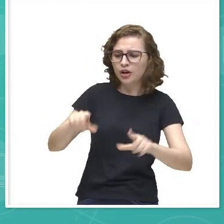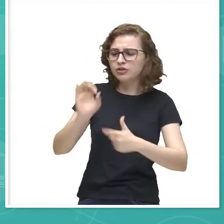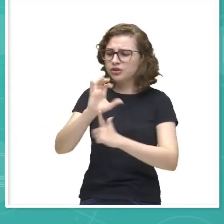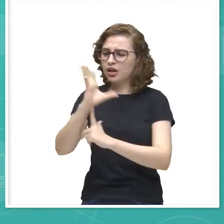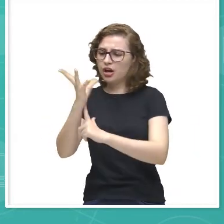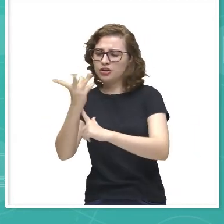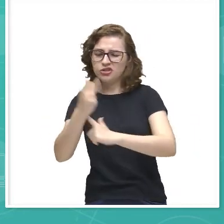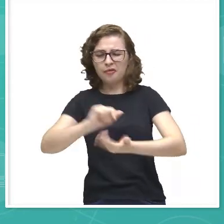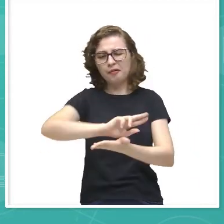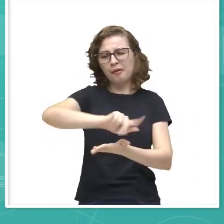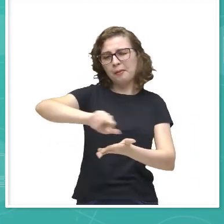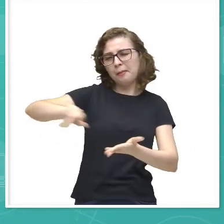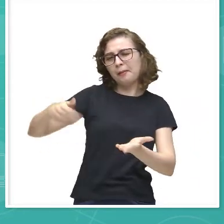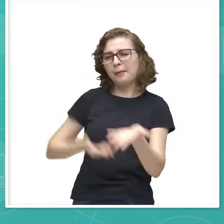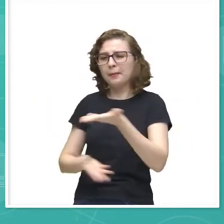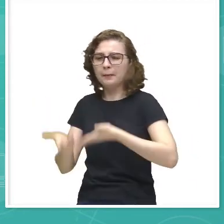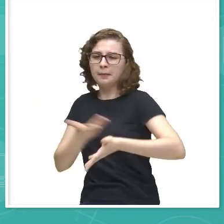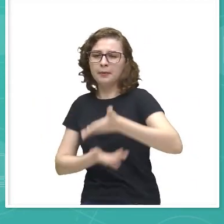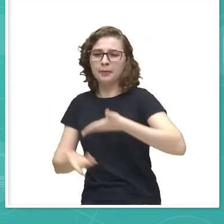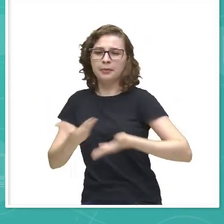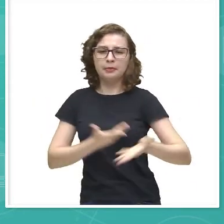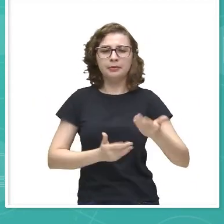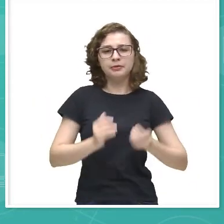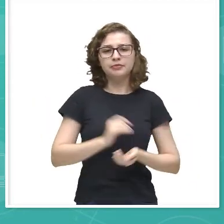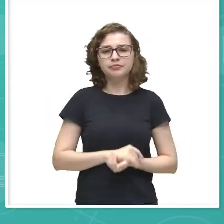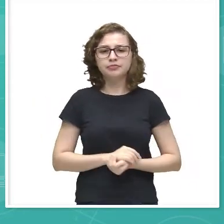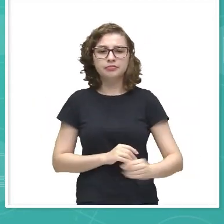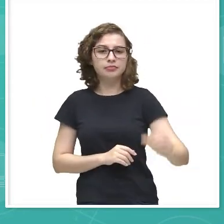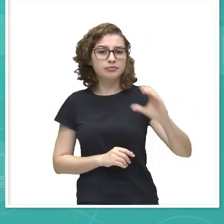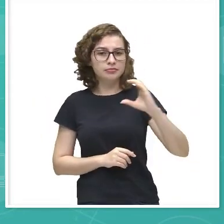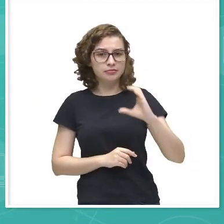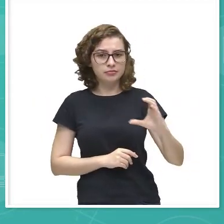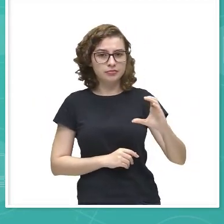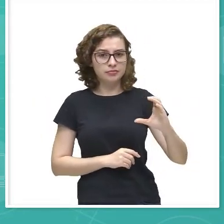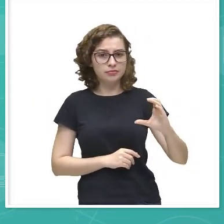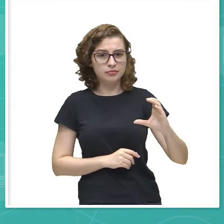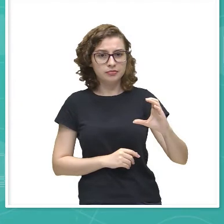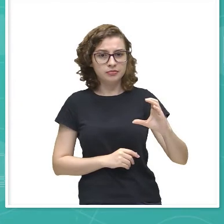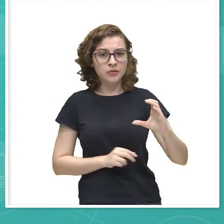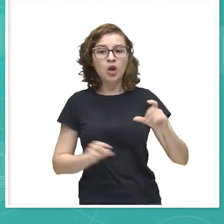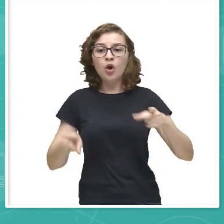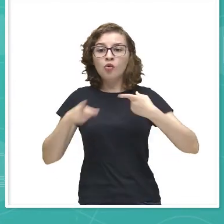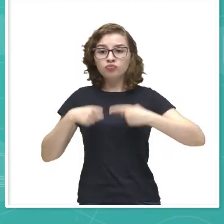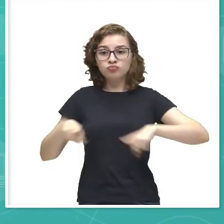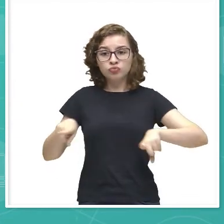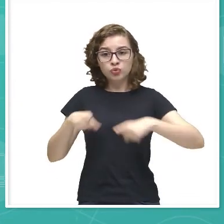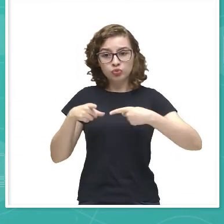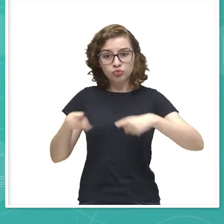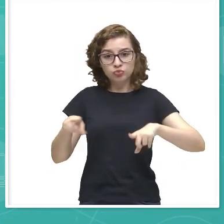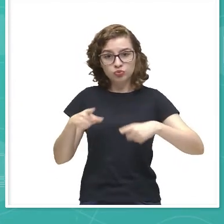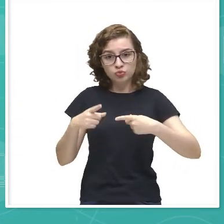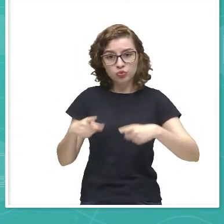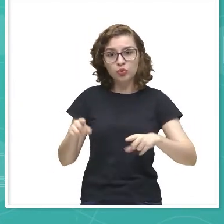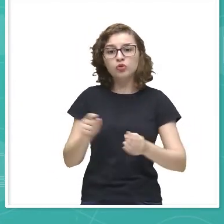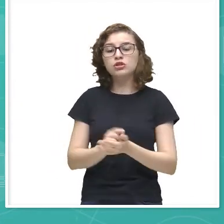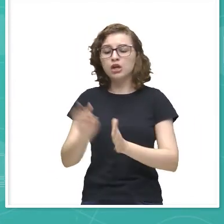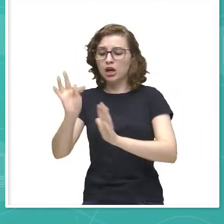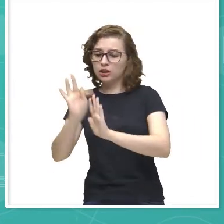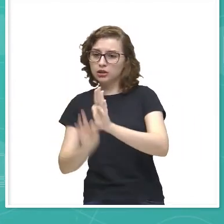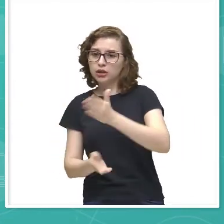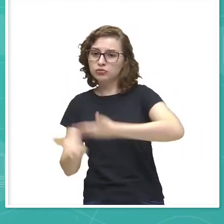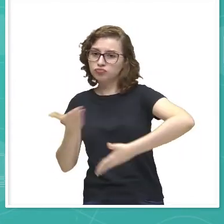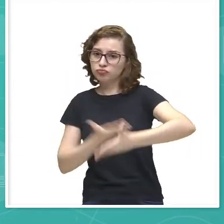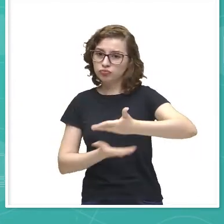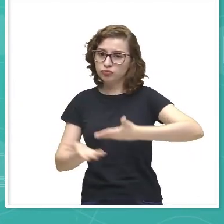Integração de diversas linguagens artísticas. Alternativa C. Sobreposição entre música